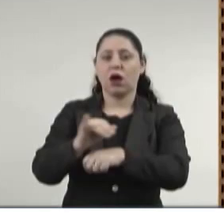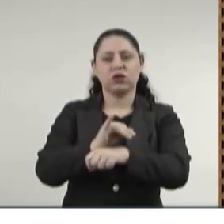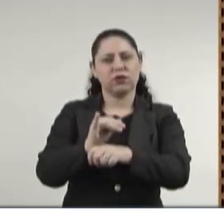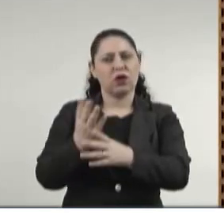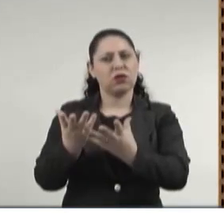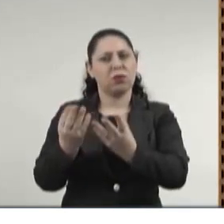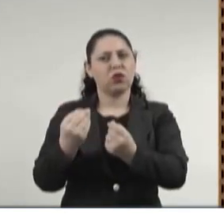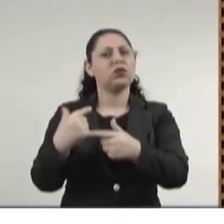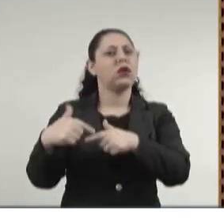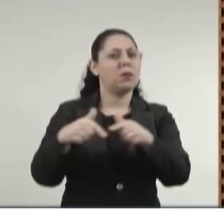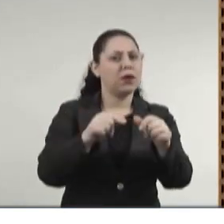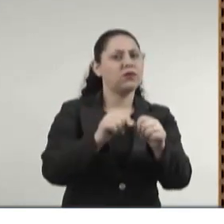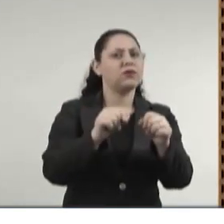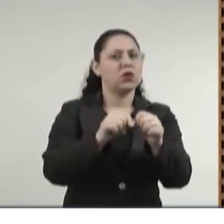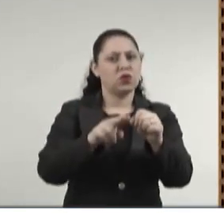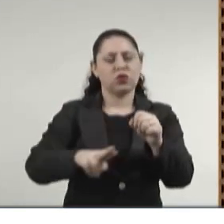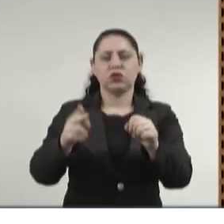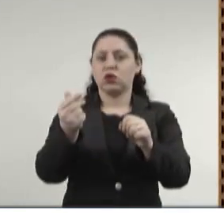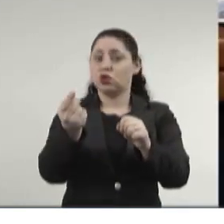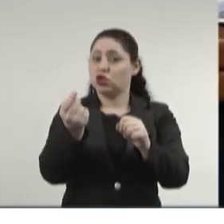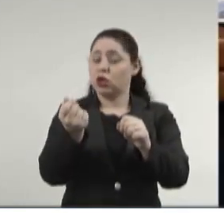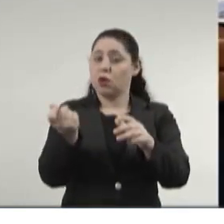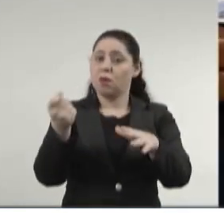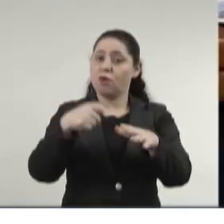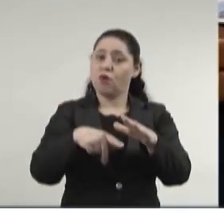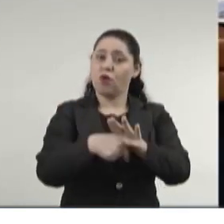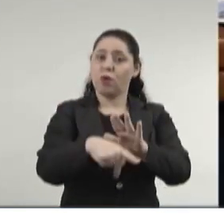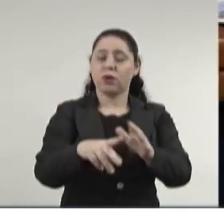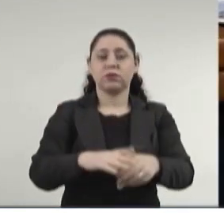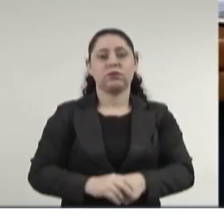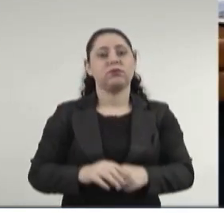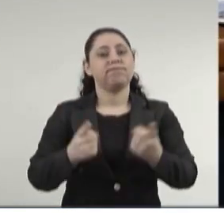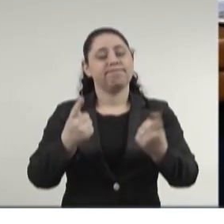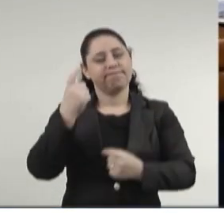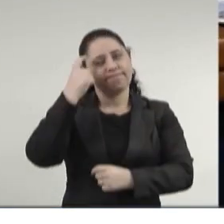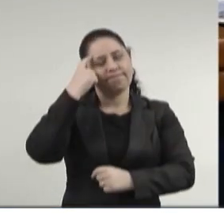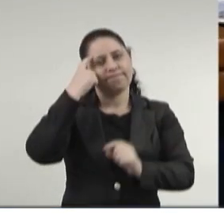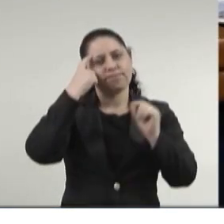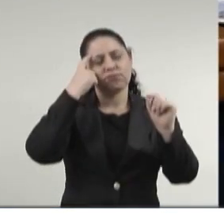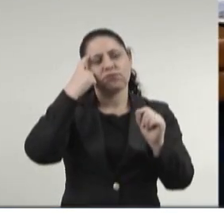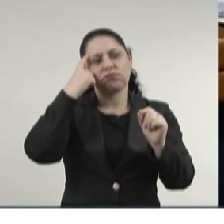que utilizam o fundo. Mas, se nós pensarmos